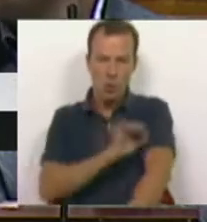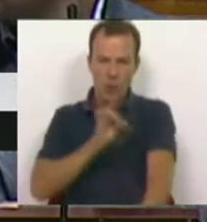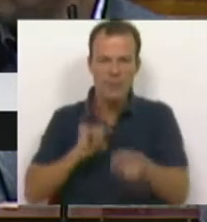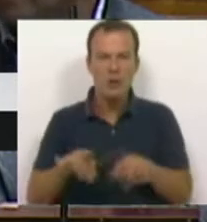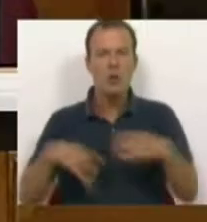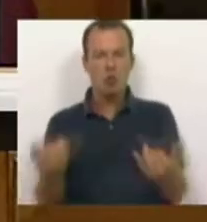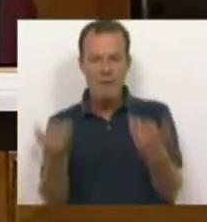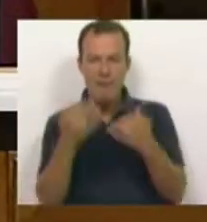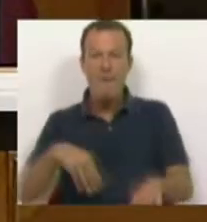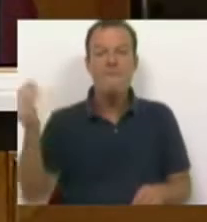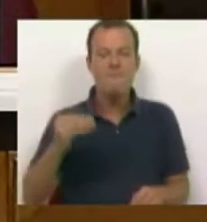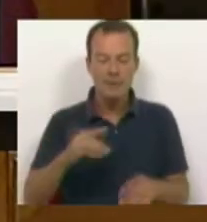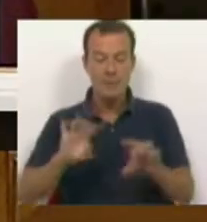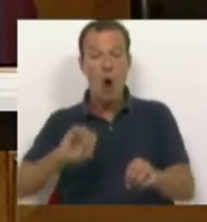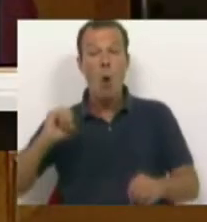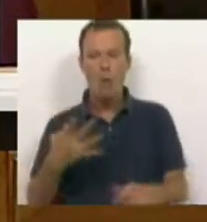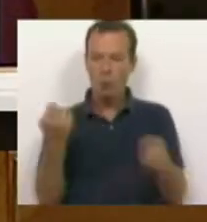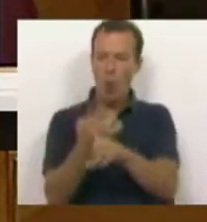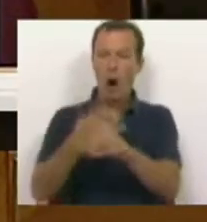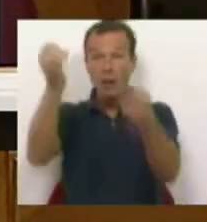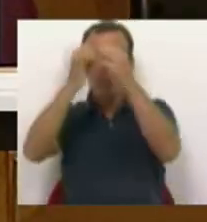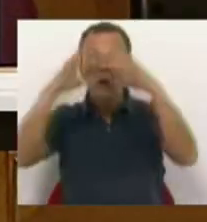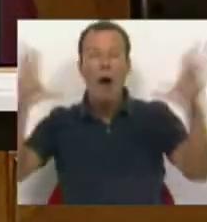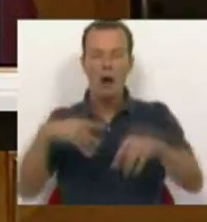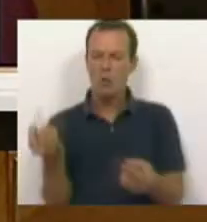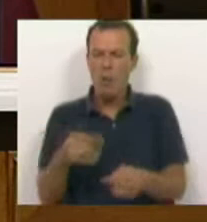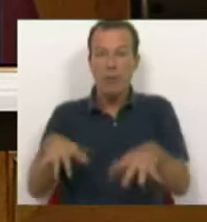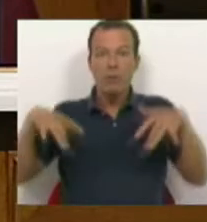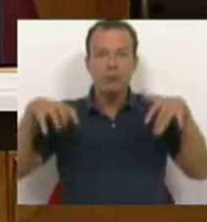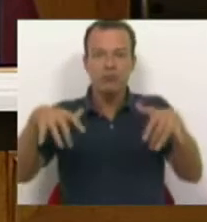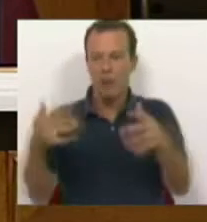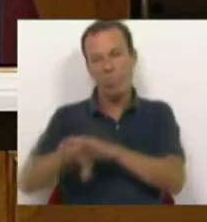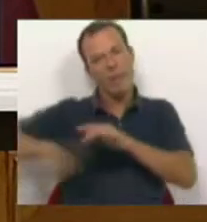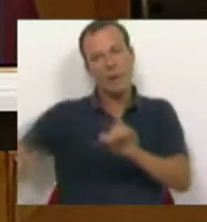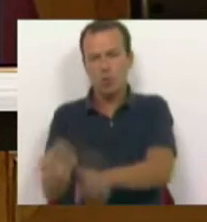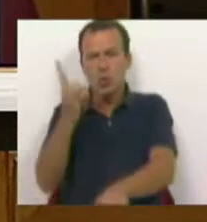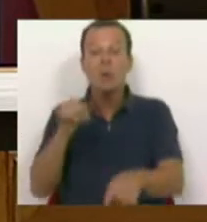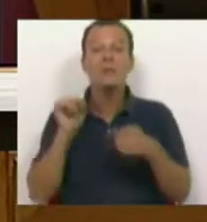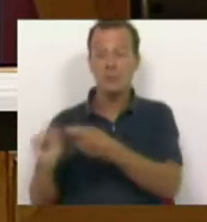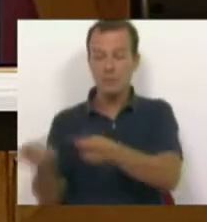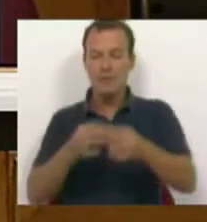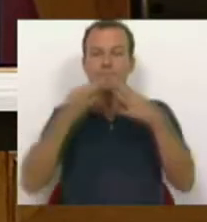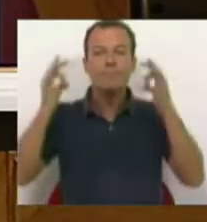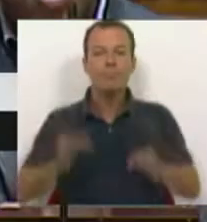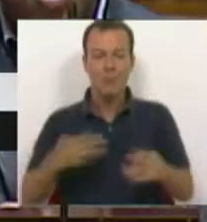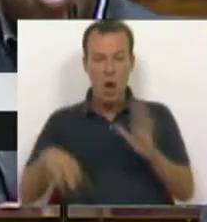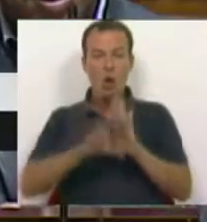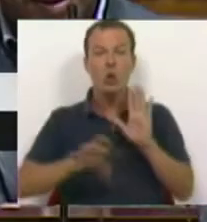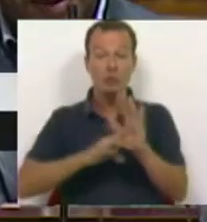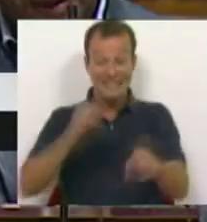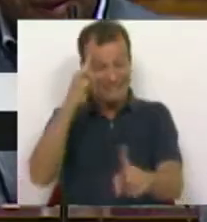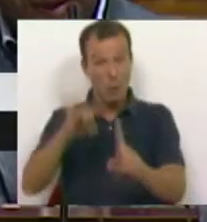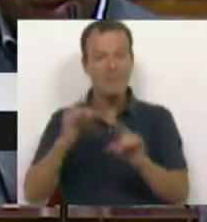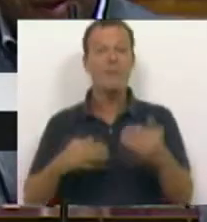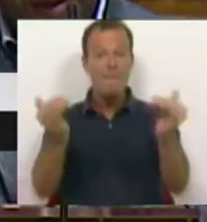notícias falsas, sobre opções ideológicas ou sobre os fantasmas da direita. É um debate sobre pessoas concretas, sobre condições para minorar